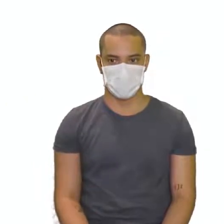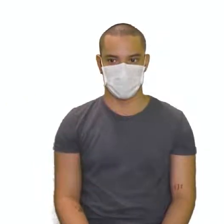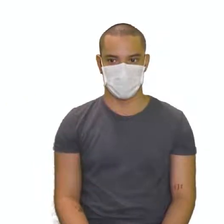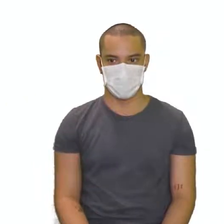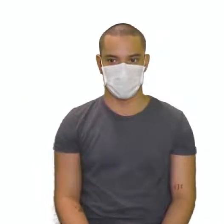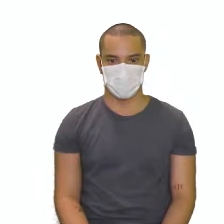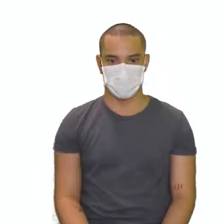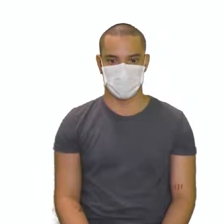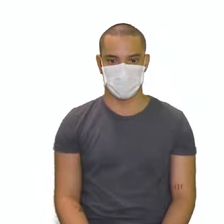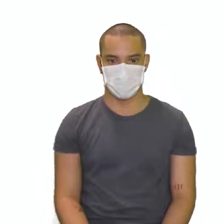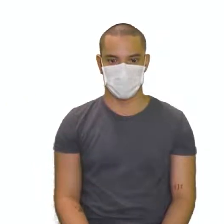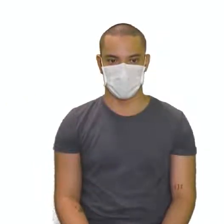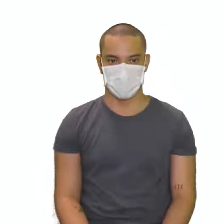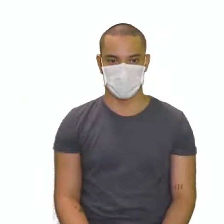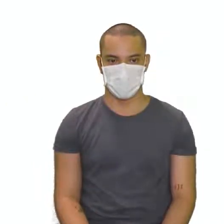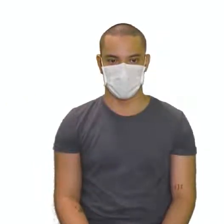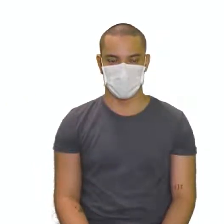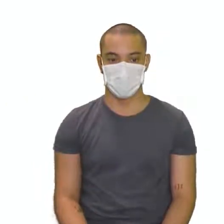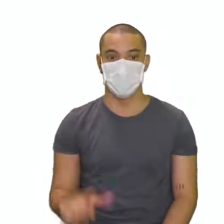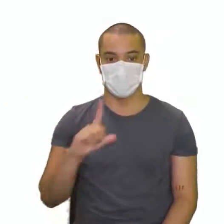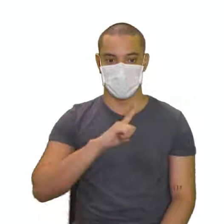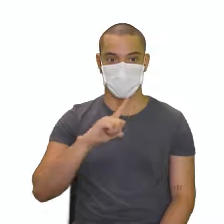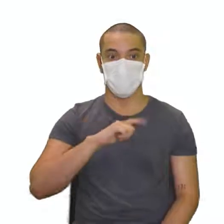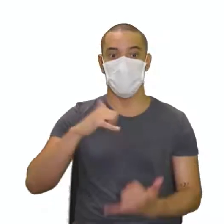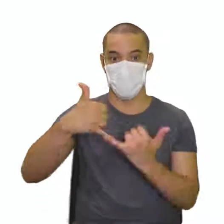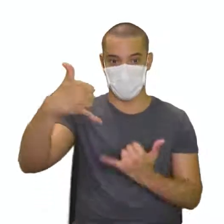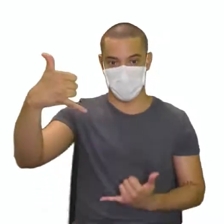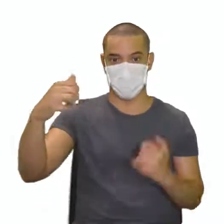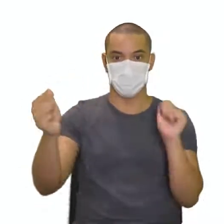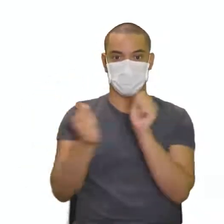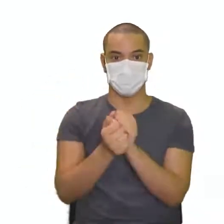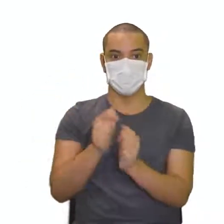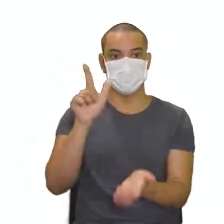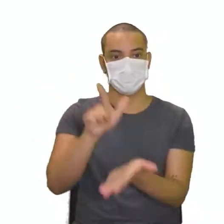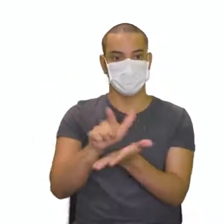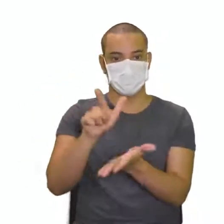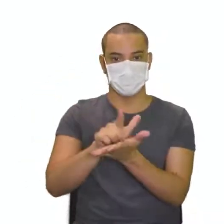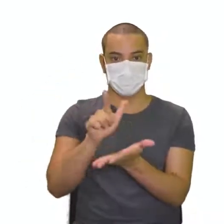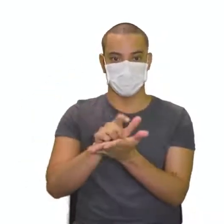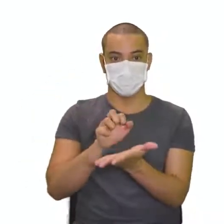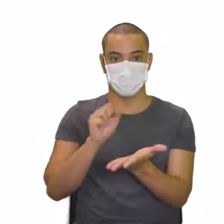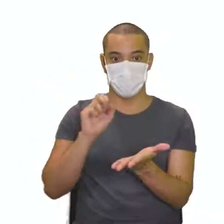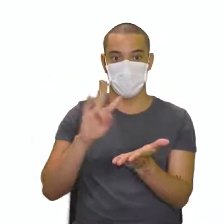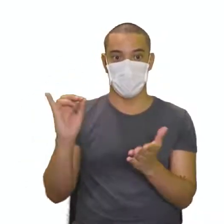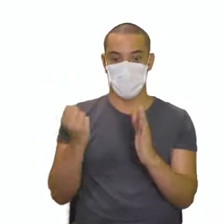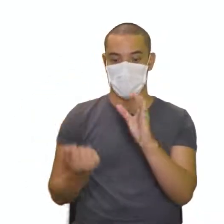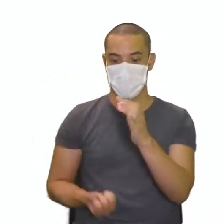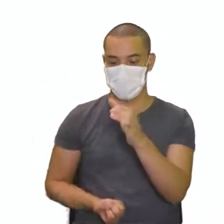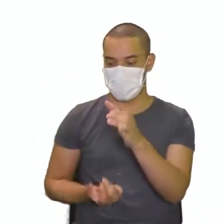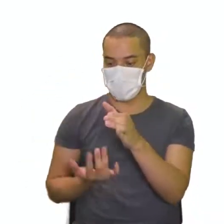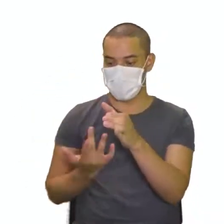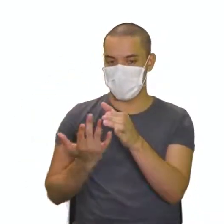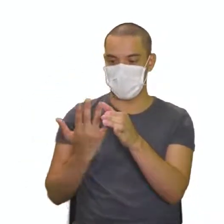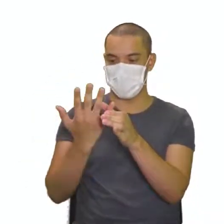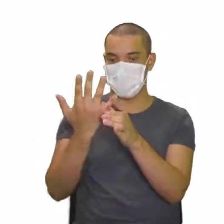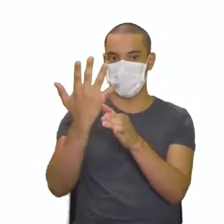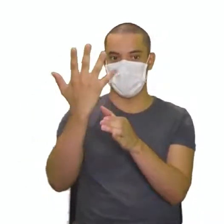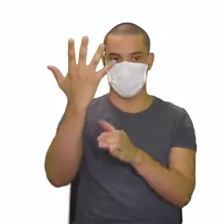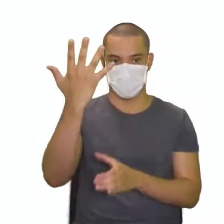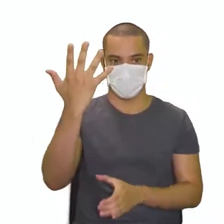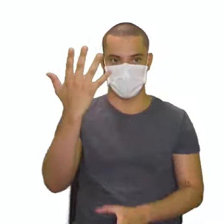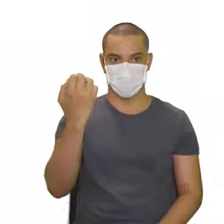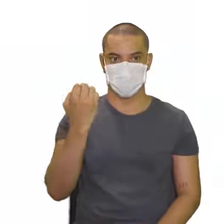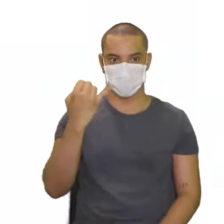percorrer. Tá aí o fio estendido no plano do papel, ok? Quando ela está